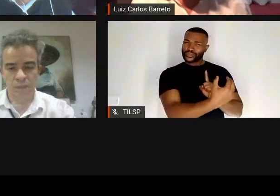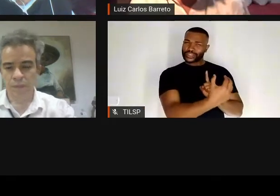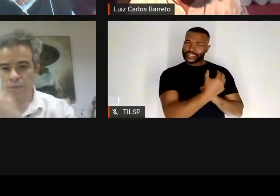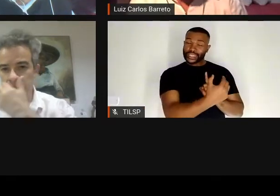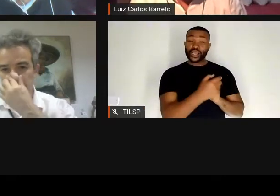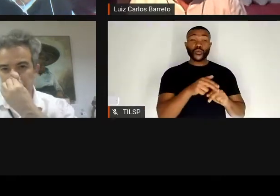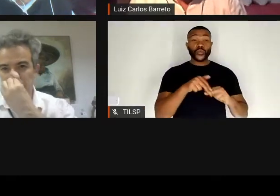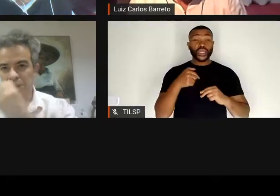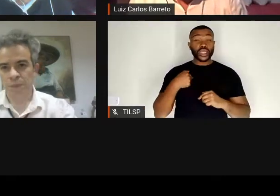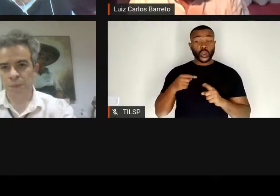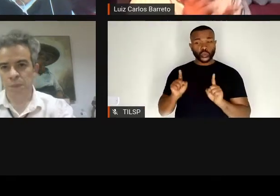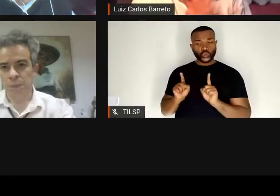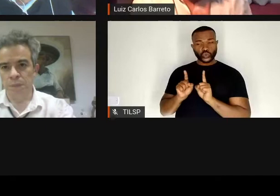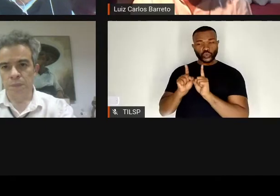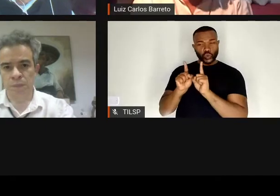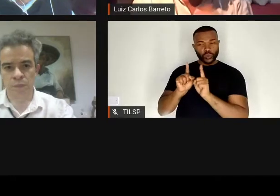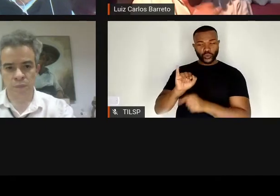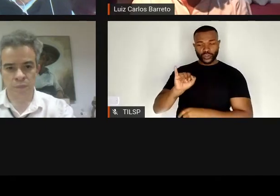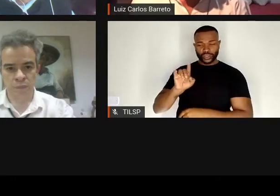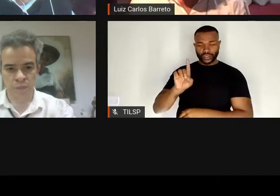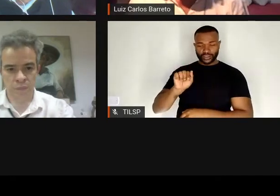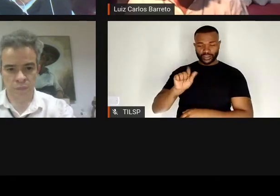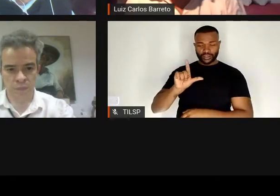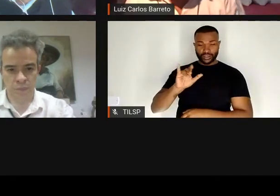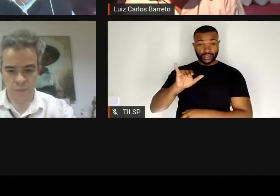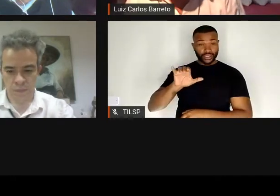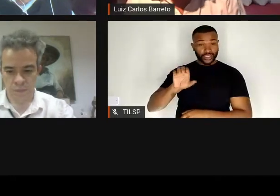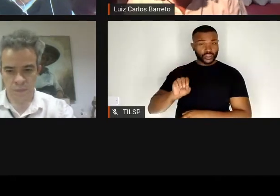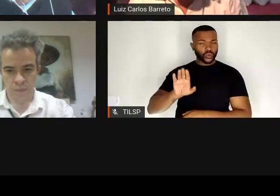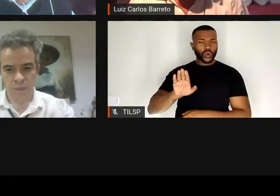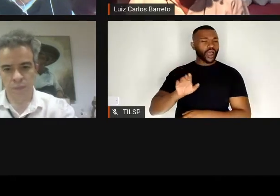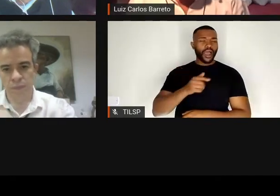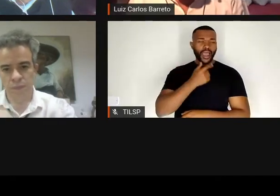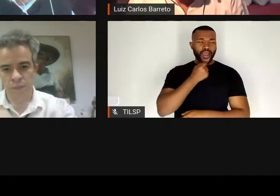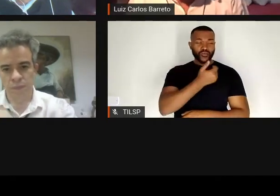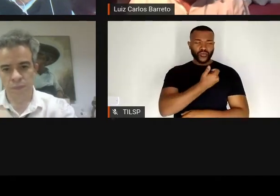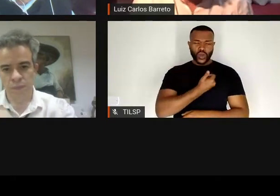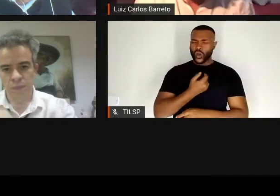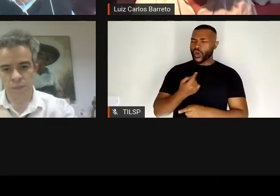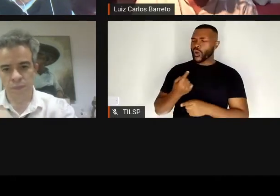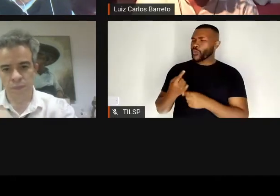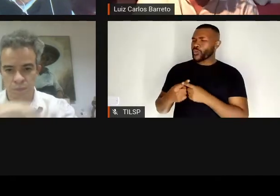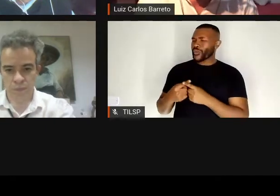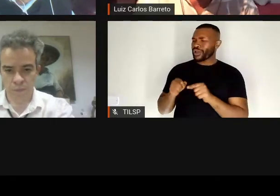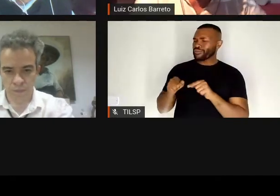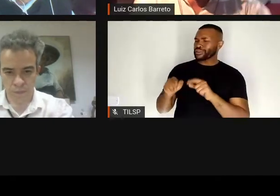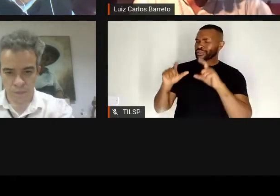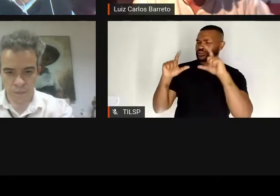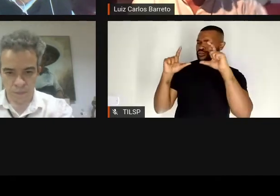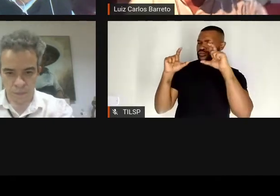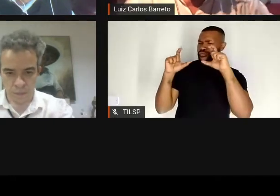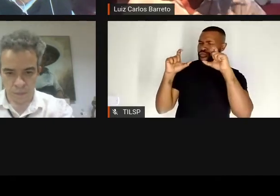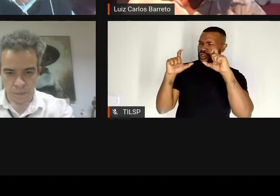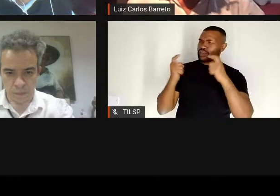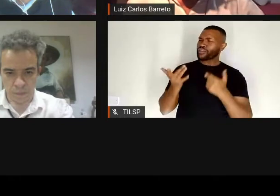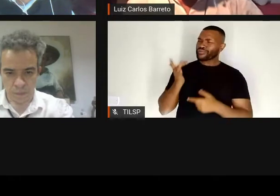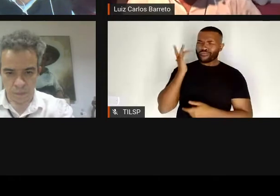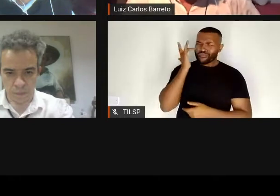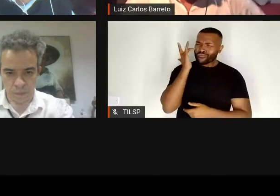com o Indalécio. Aí ele falou: ô Barreto, por que você... Fotografia é um negócio